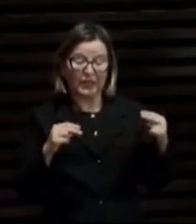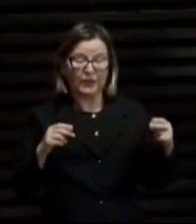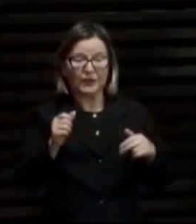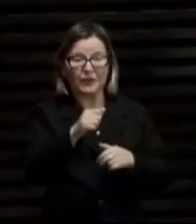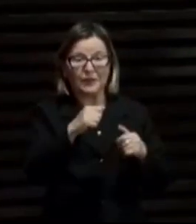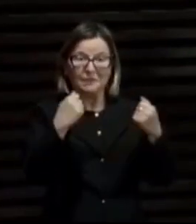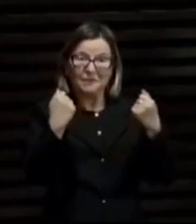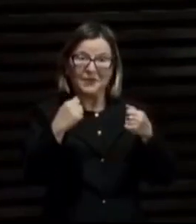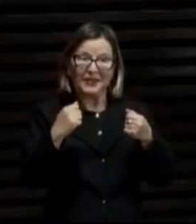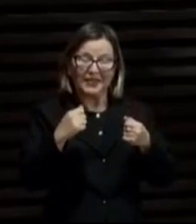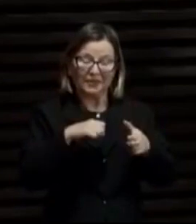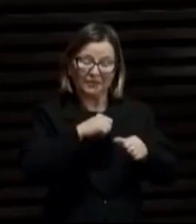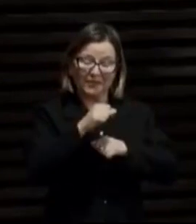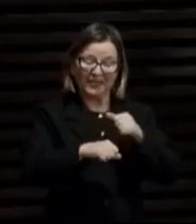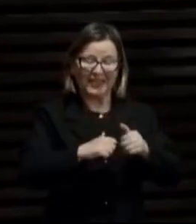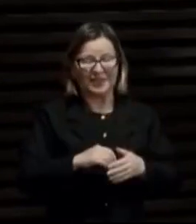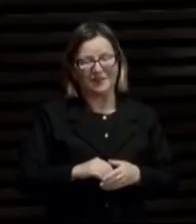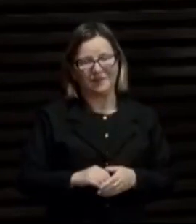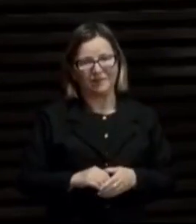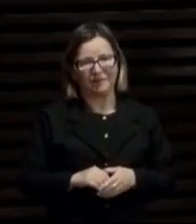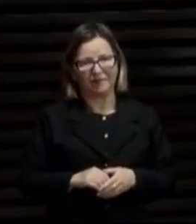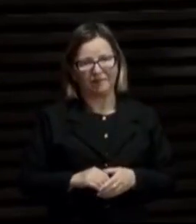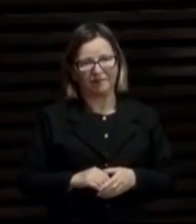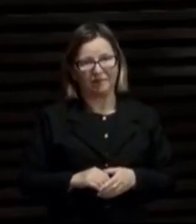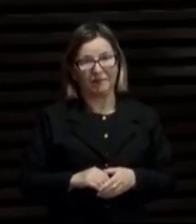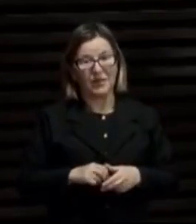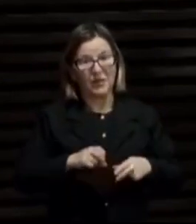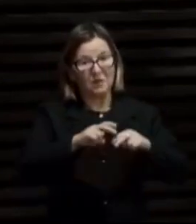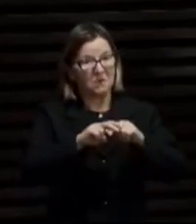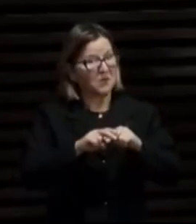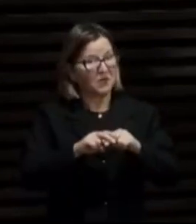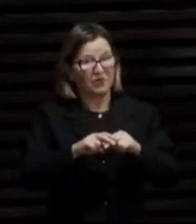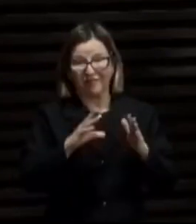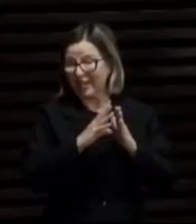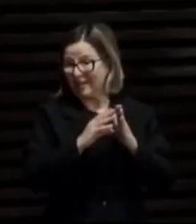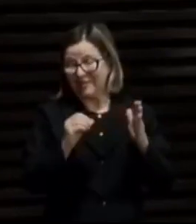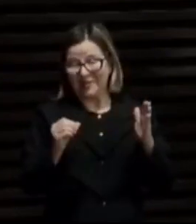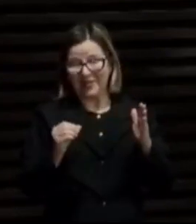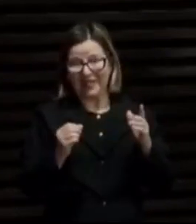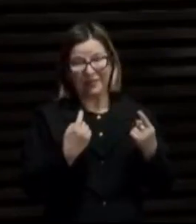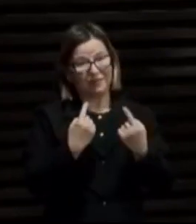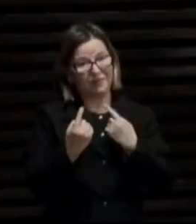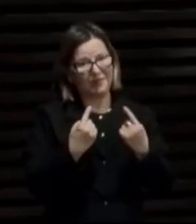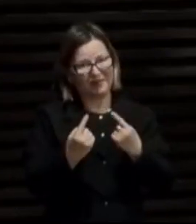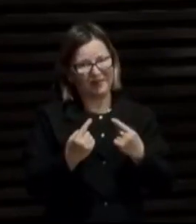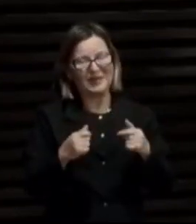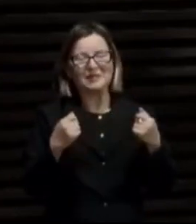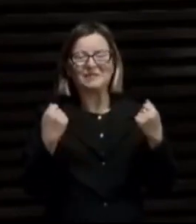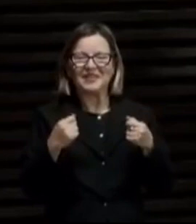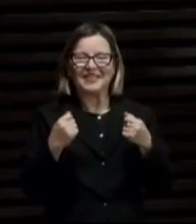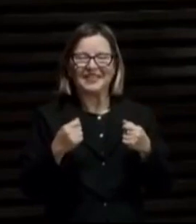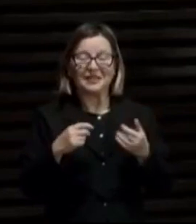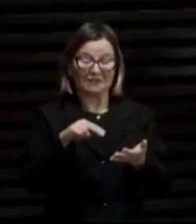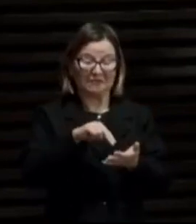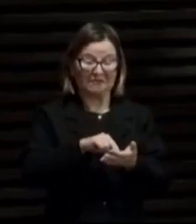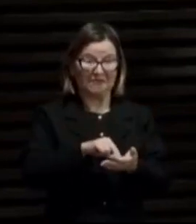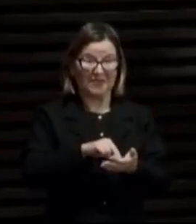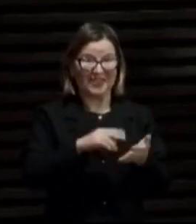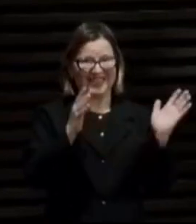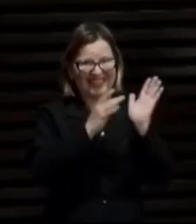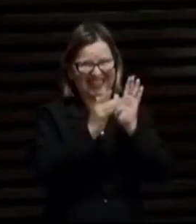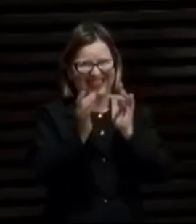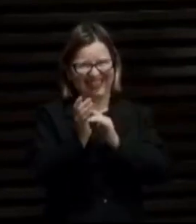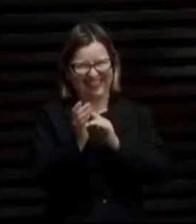isso mesmo que nós não servimos de modelo um para o outro. Por isso nós devemos olhar firmemente para Jesus. Ele é o nosso